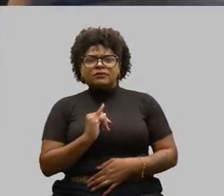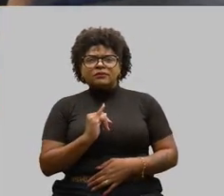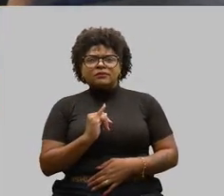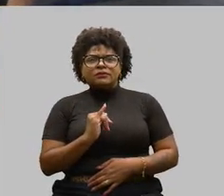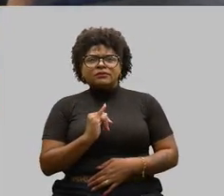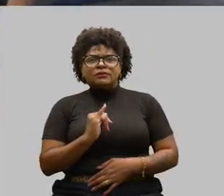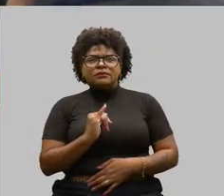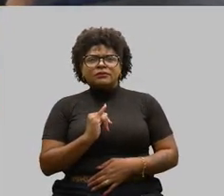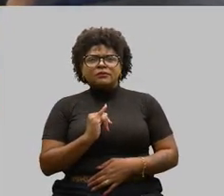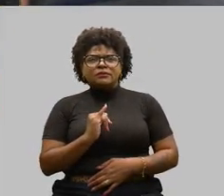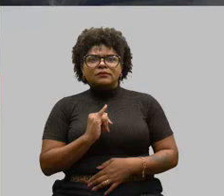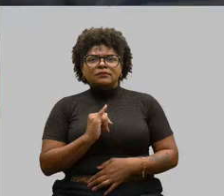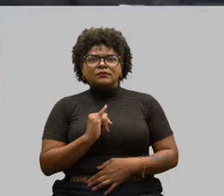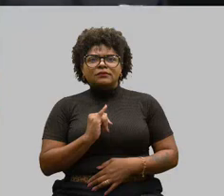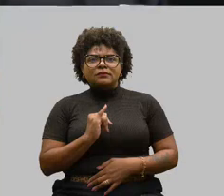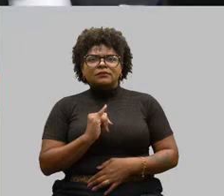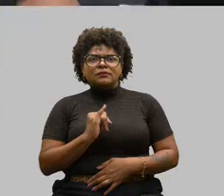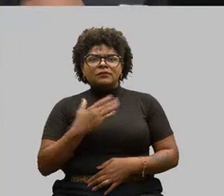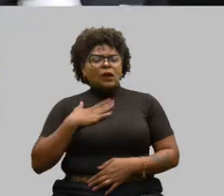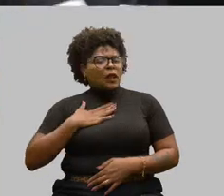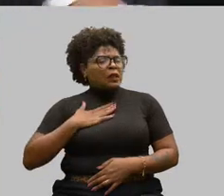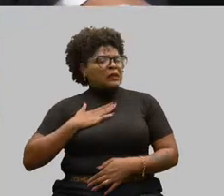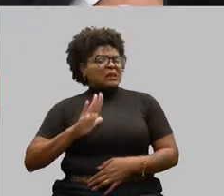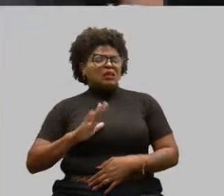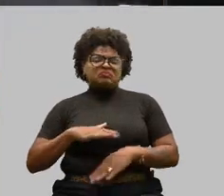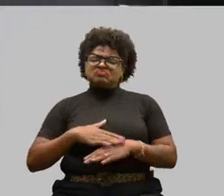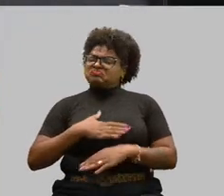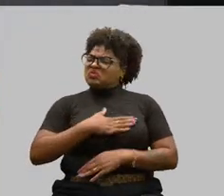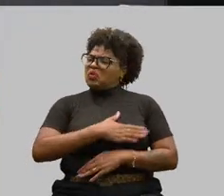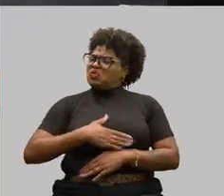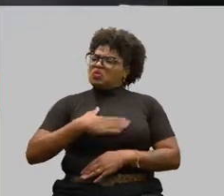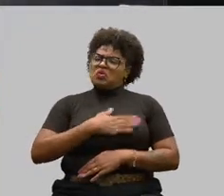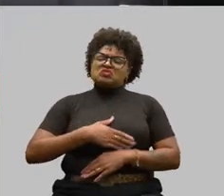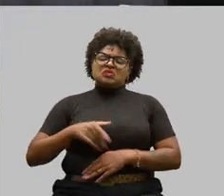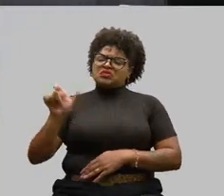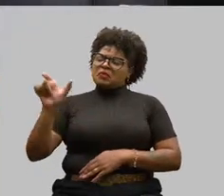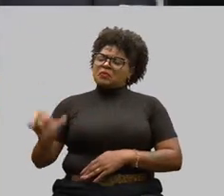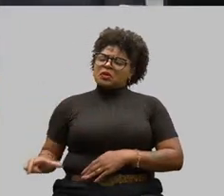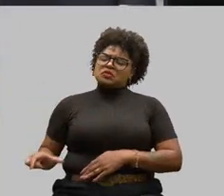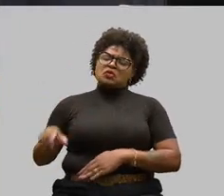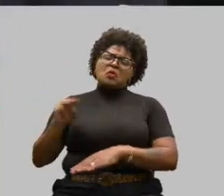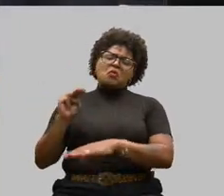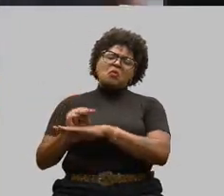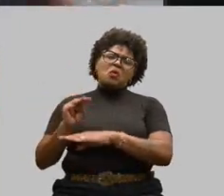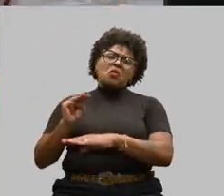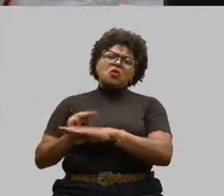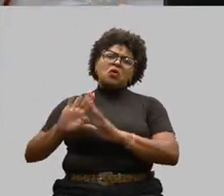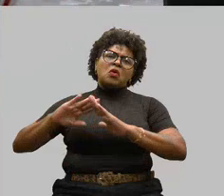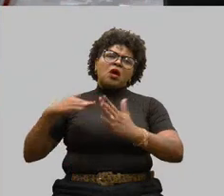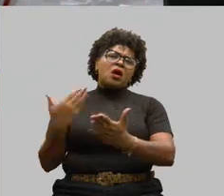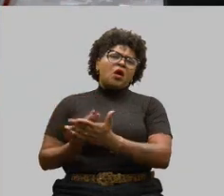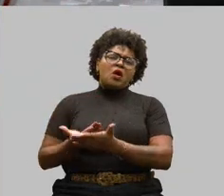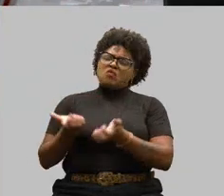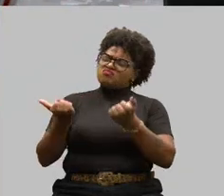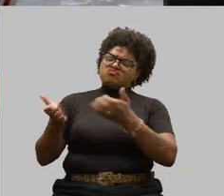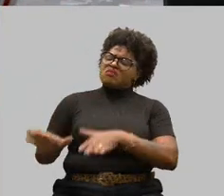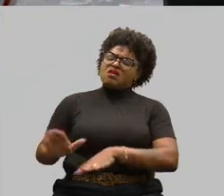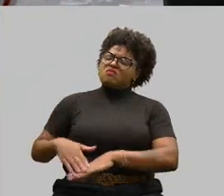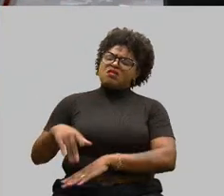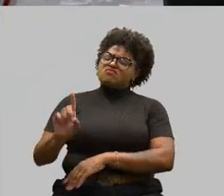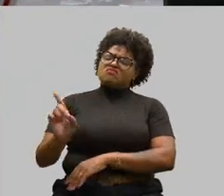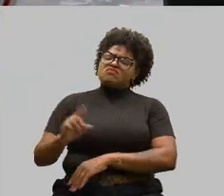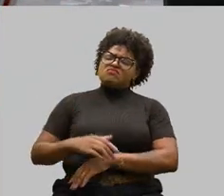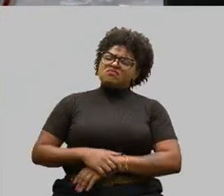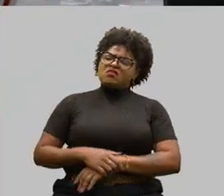não tô gostando da minha mediadora na escola eu não quero mais não pai os meus